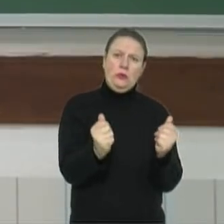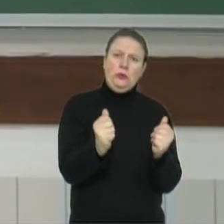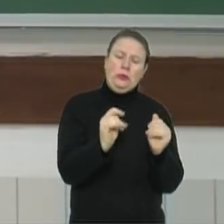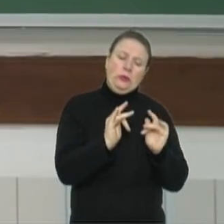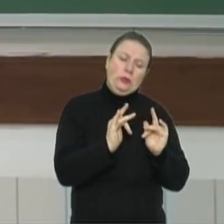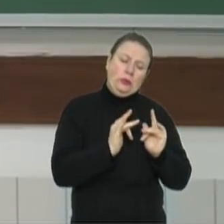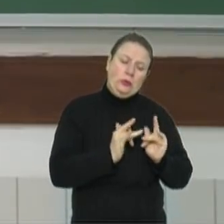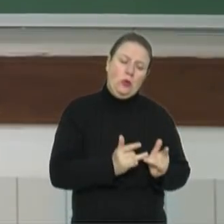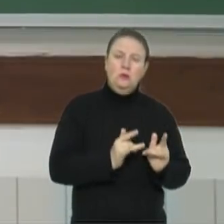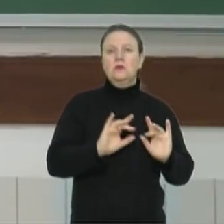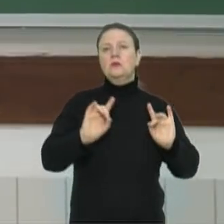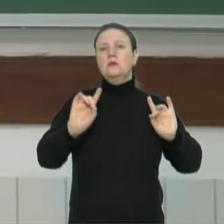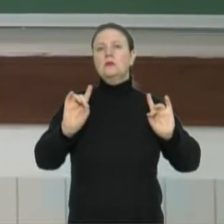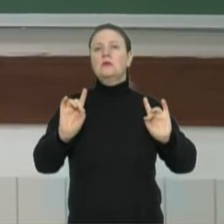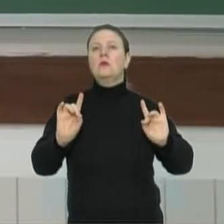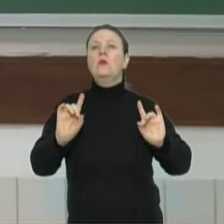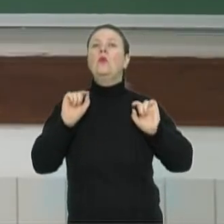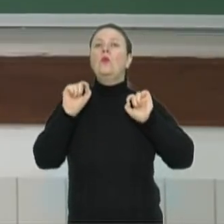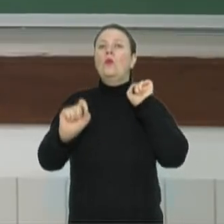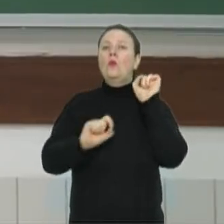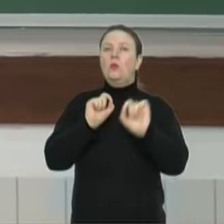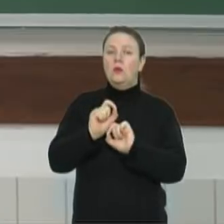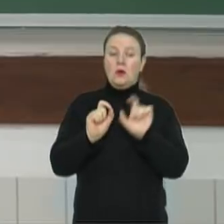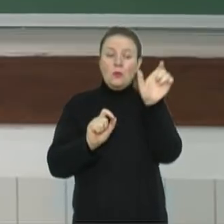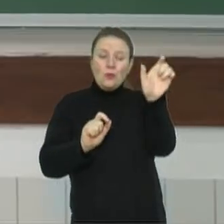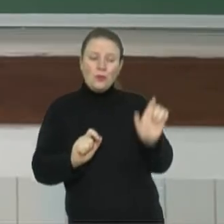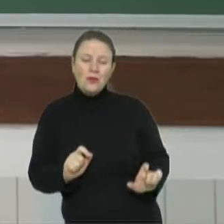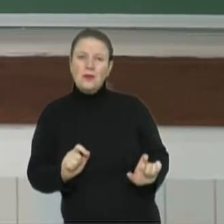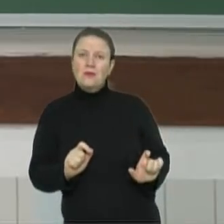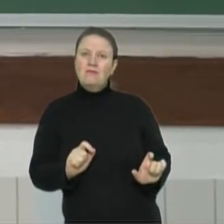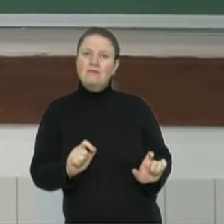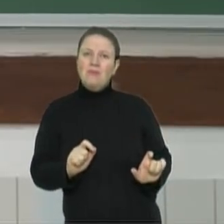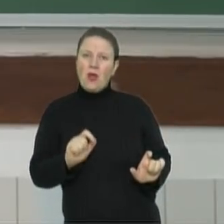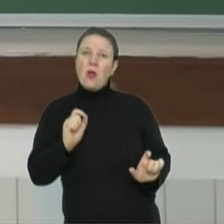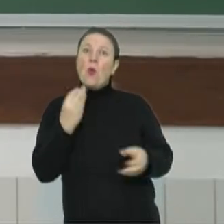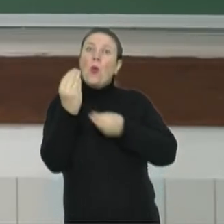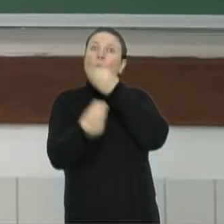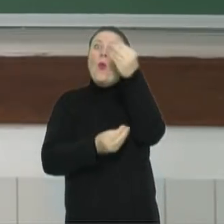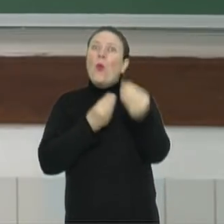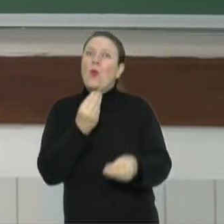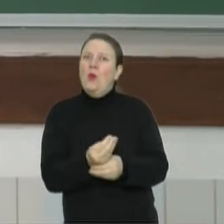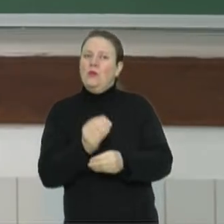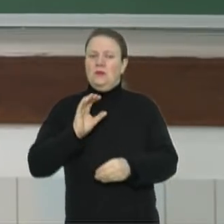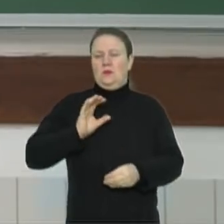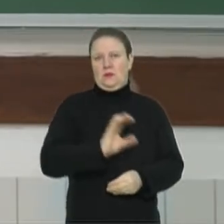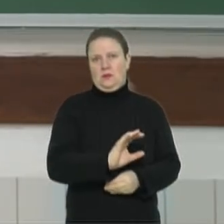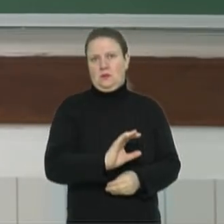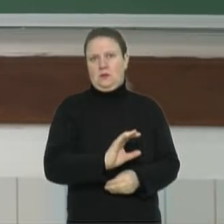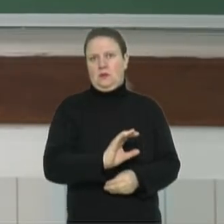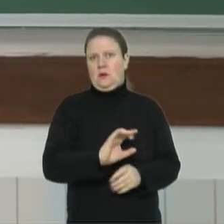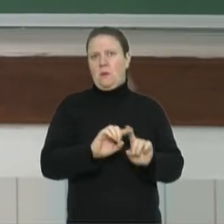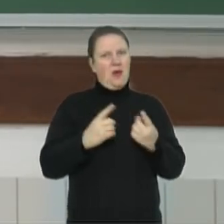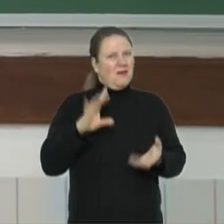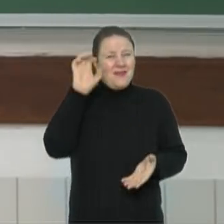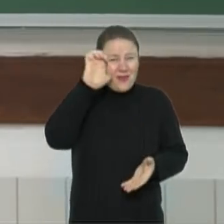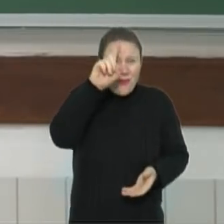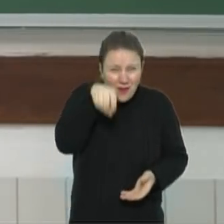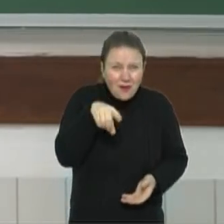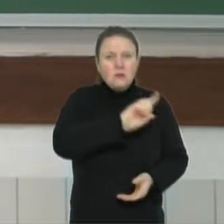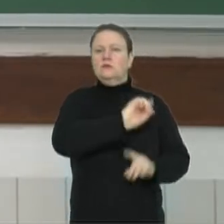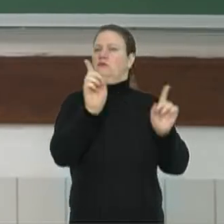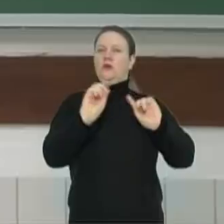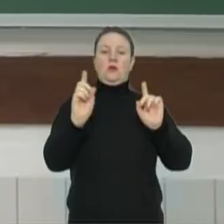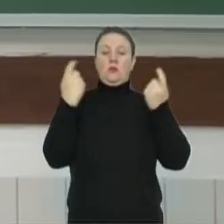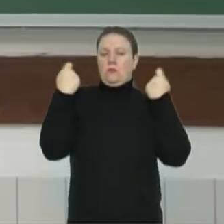condição da existencial coloca a mulher como se fosse submissa, como se fosse frágil. Né? Então, significa que não tem que